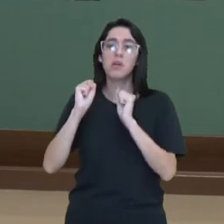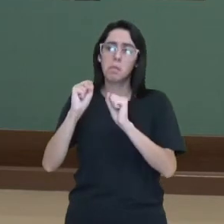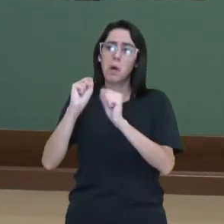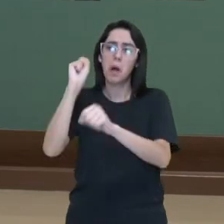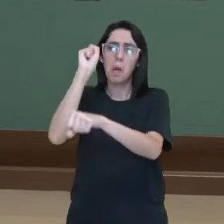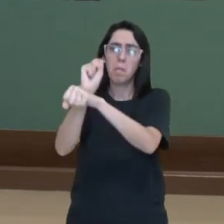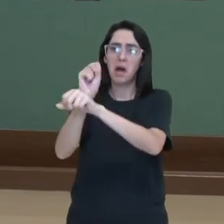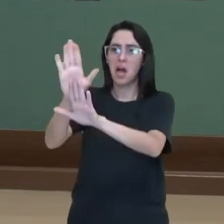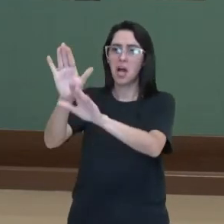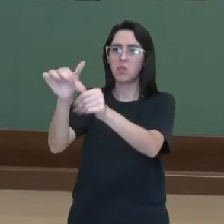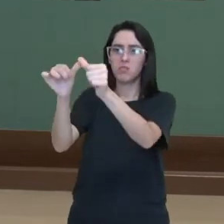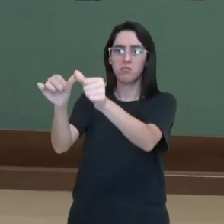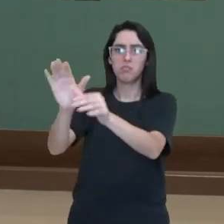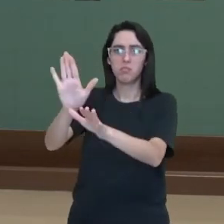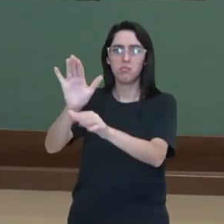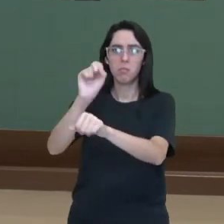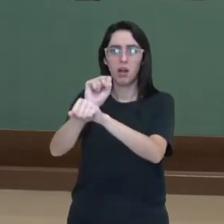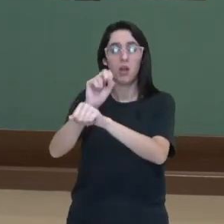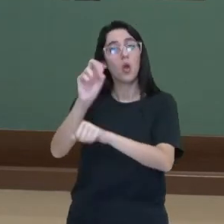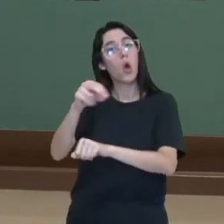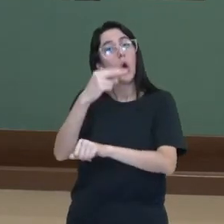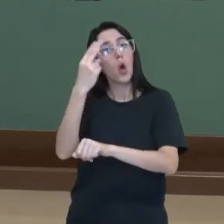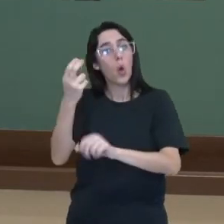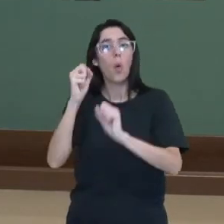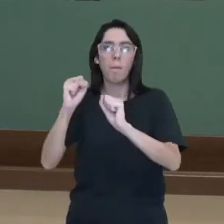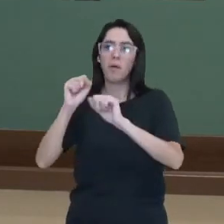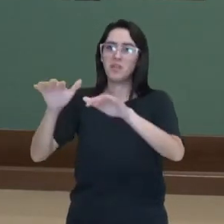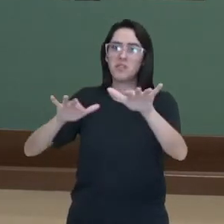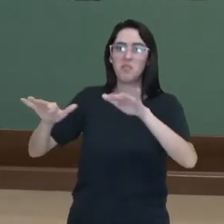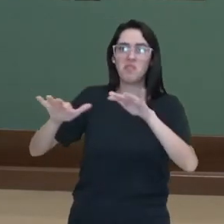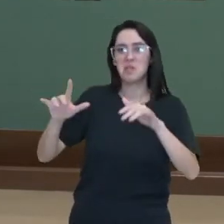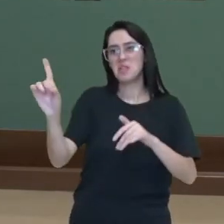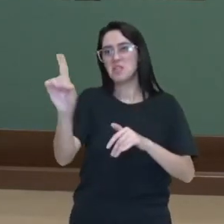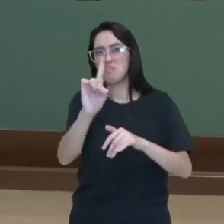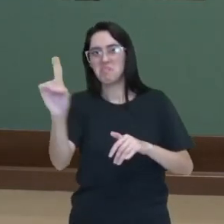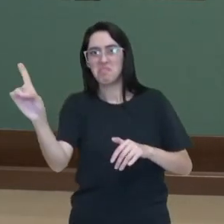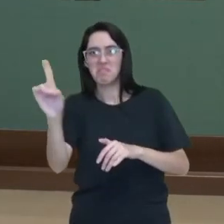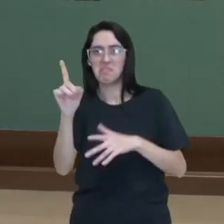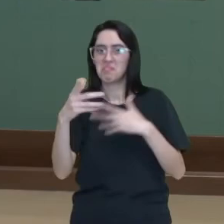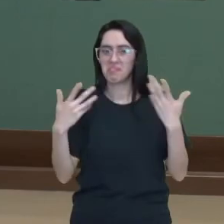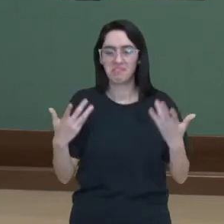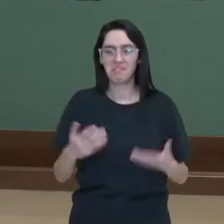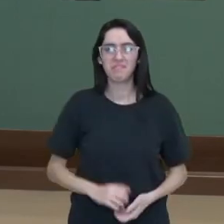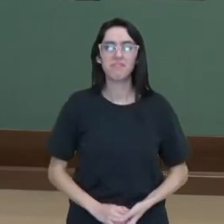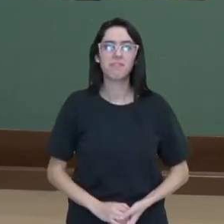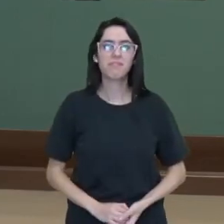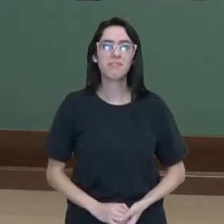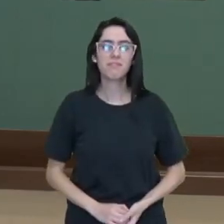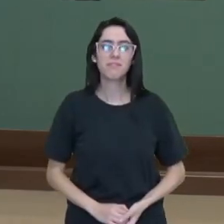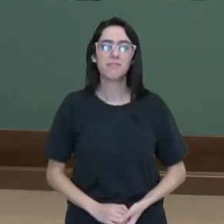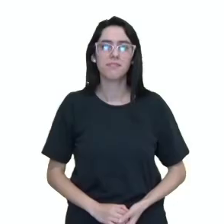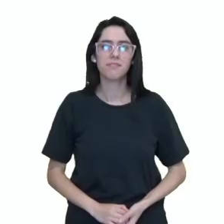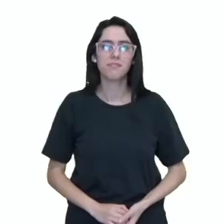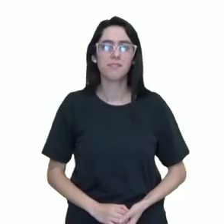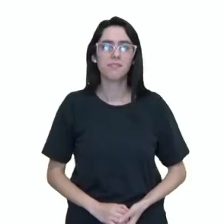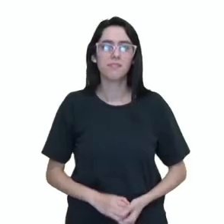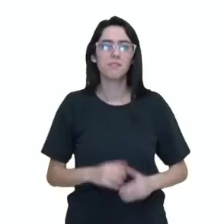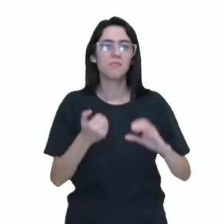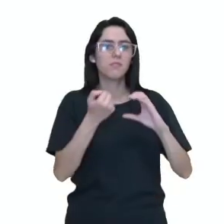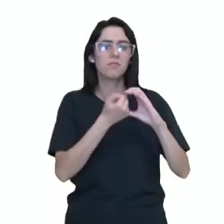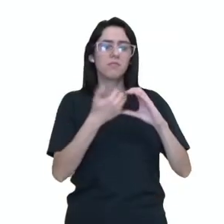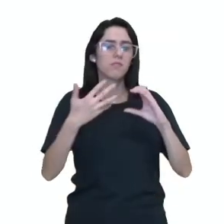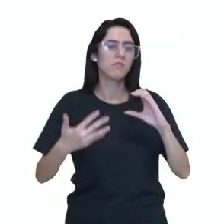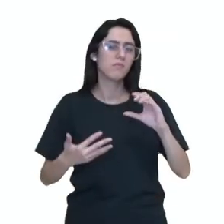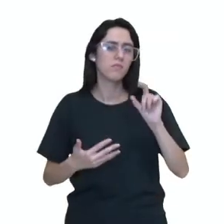estático, paradinho no lugar, ou até pode estar em movimento, tá? A característica dos esportes